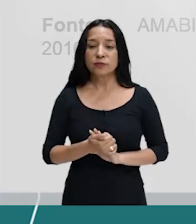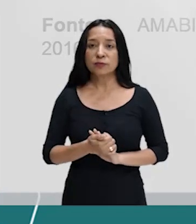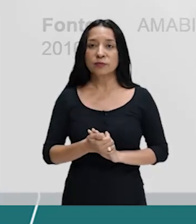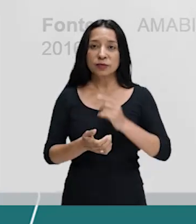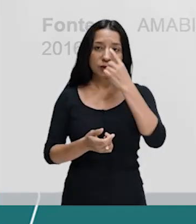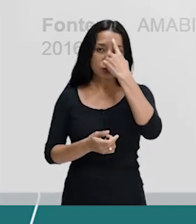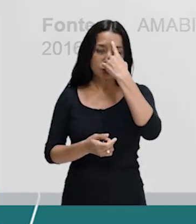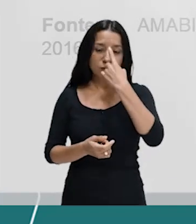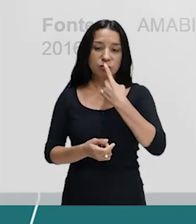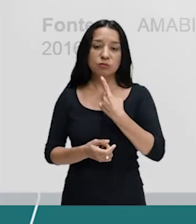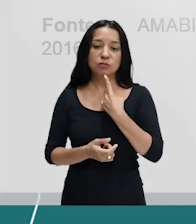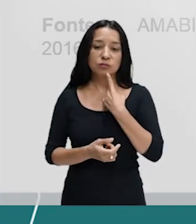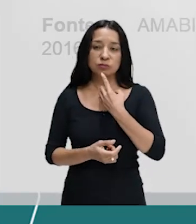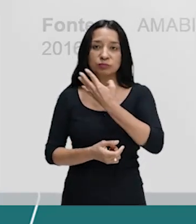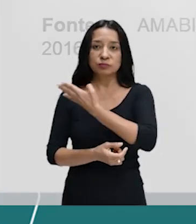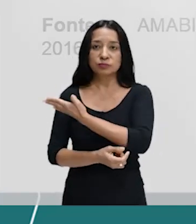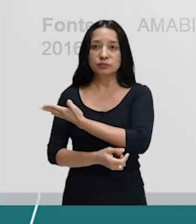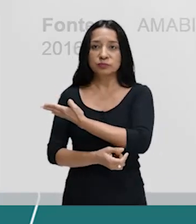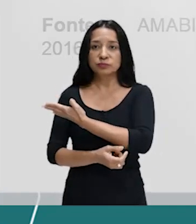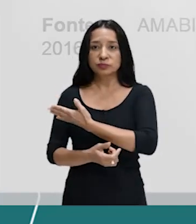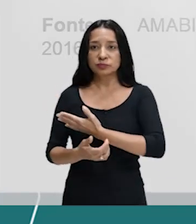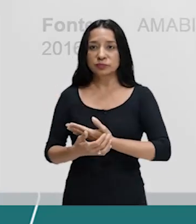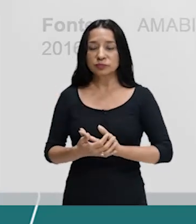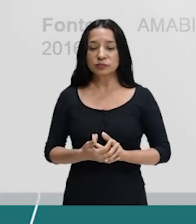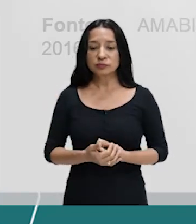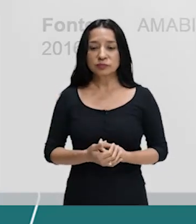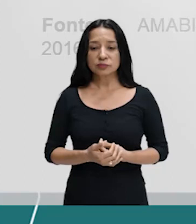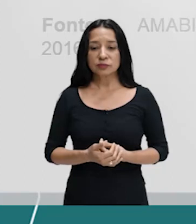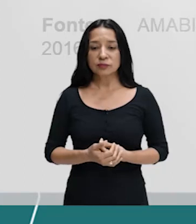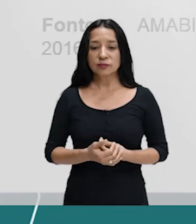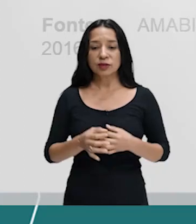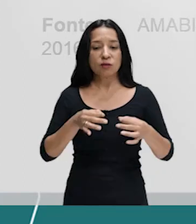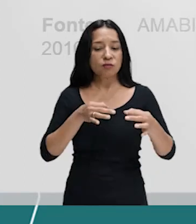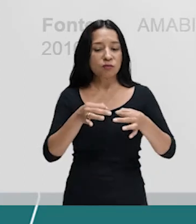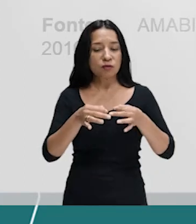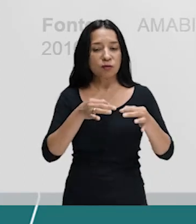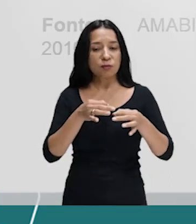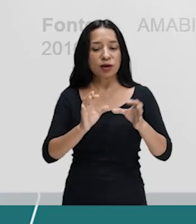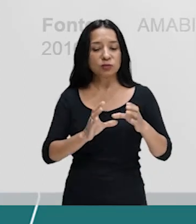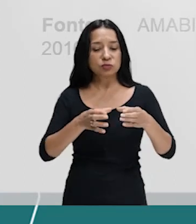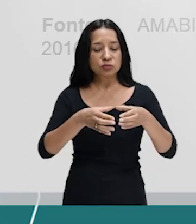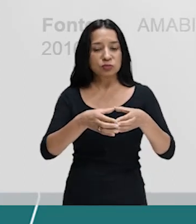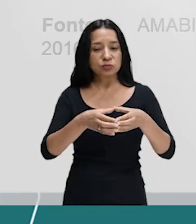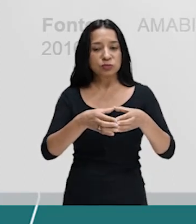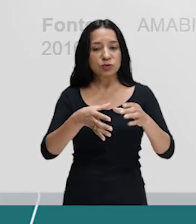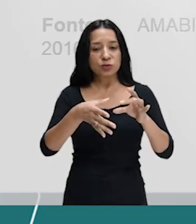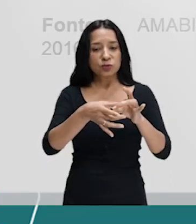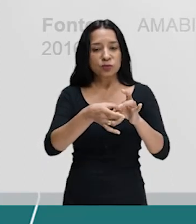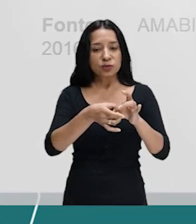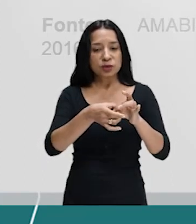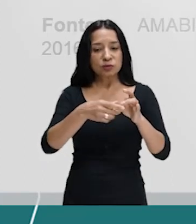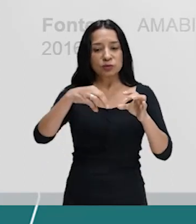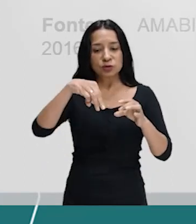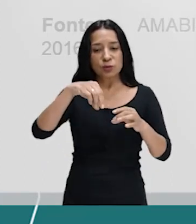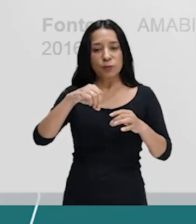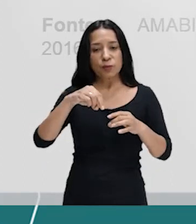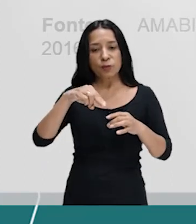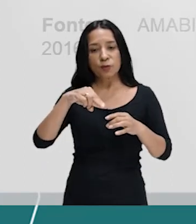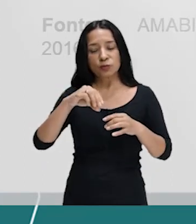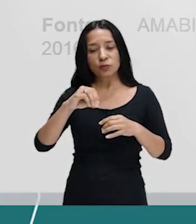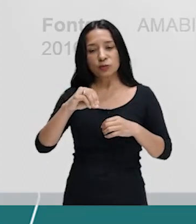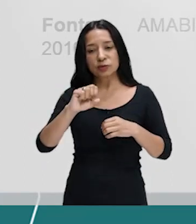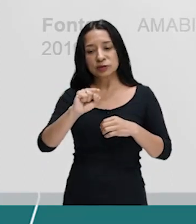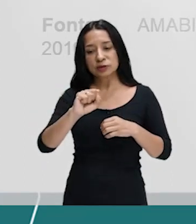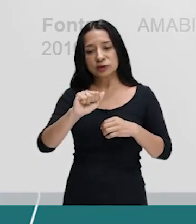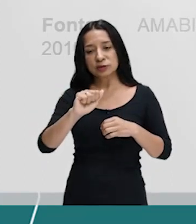os polissacarídeos, eles são formados pela união de monossacarídeos que estão unidos